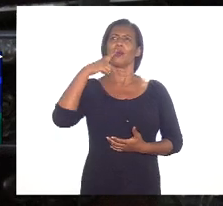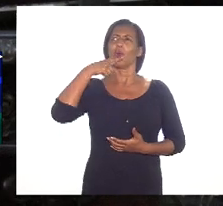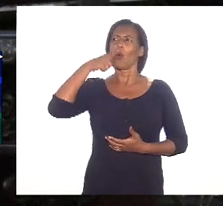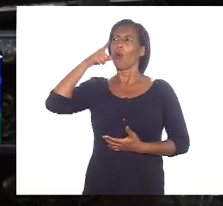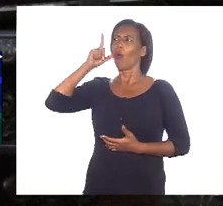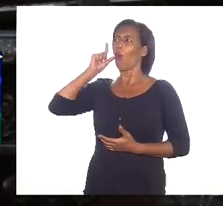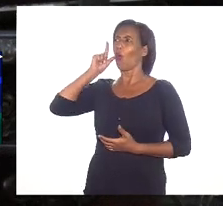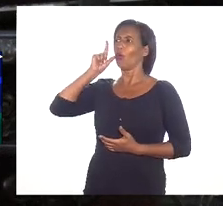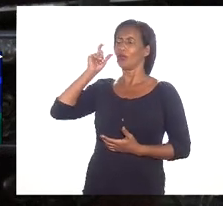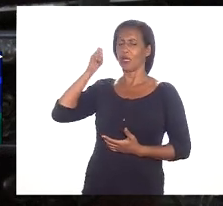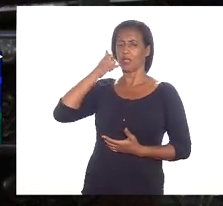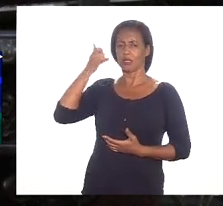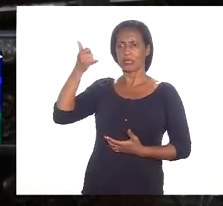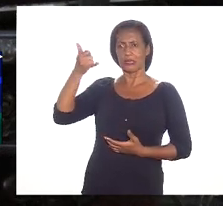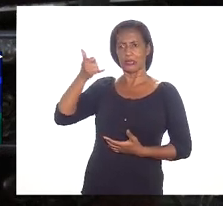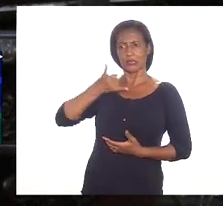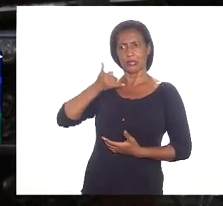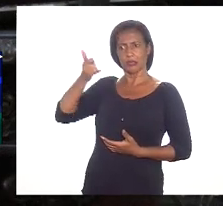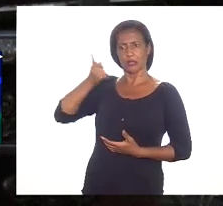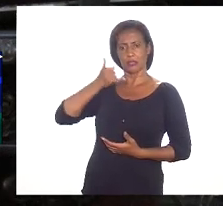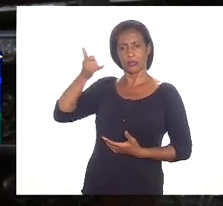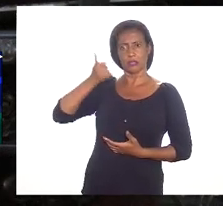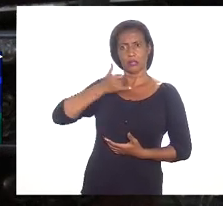ah inclusive de ameaças